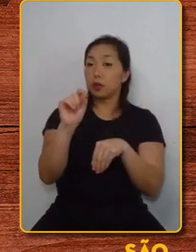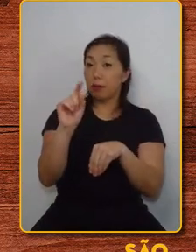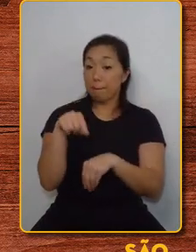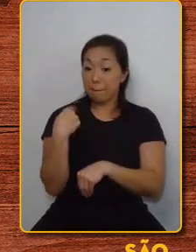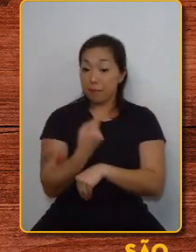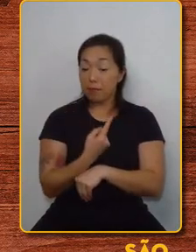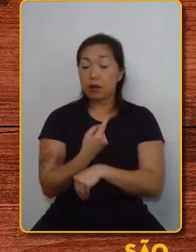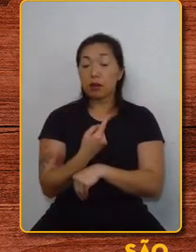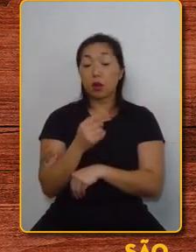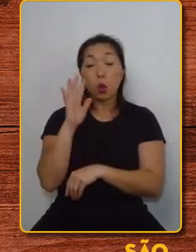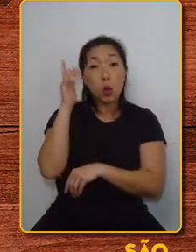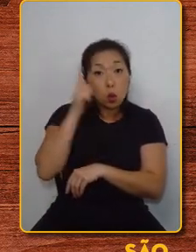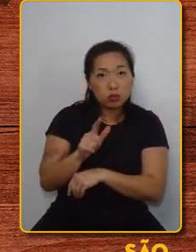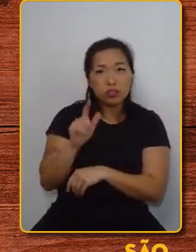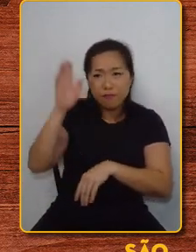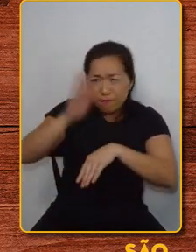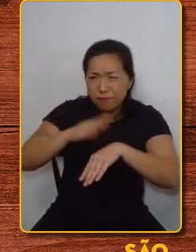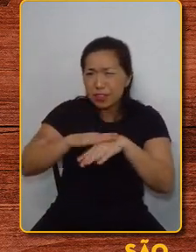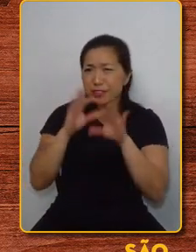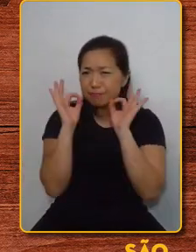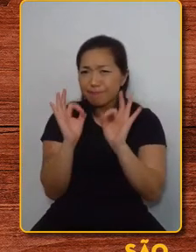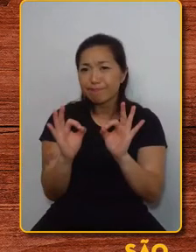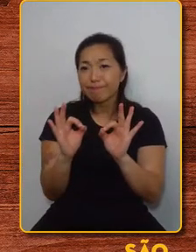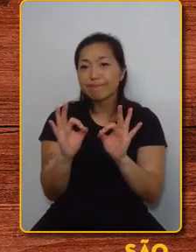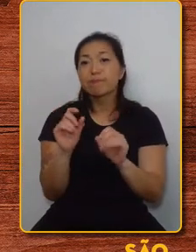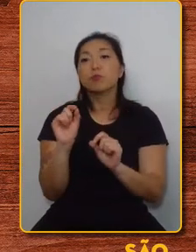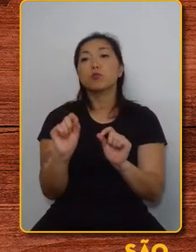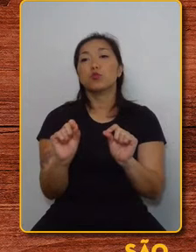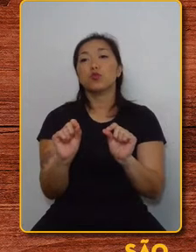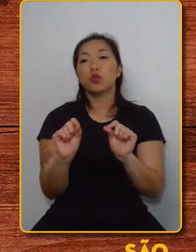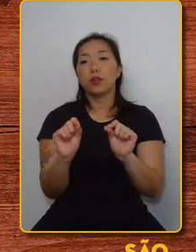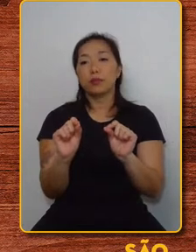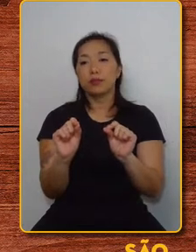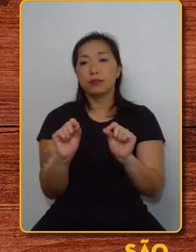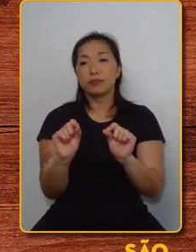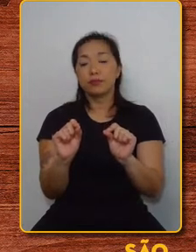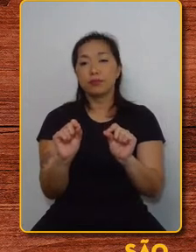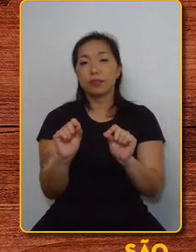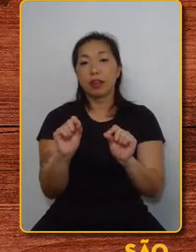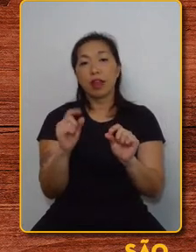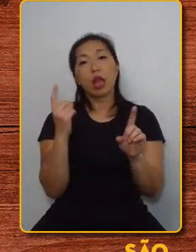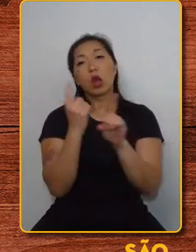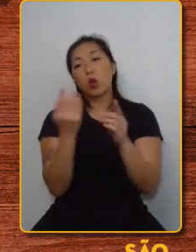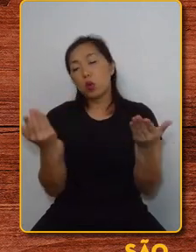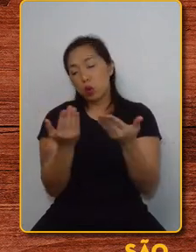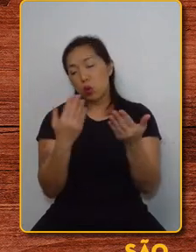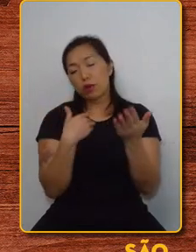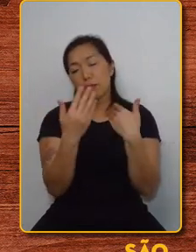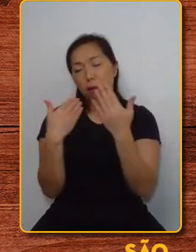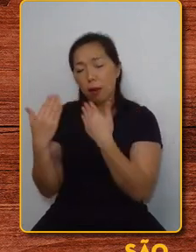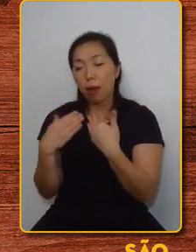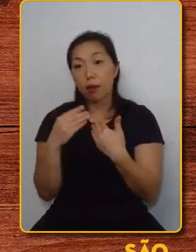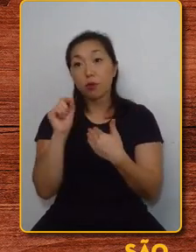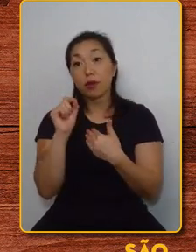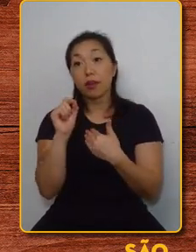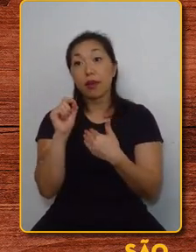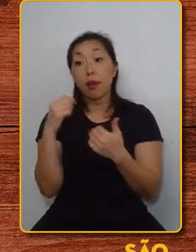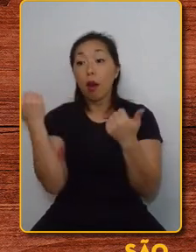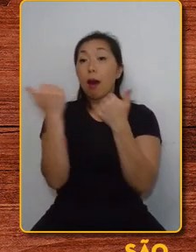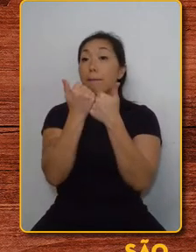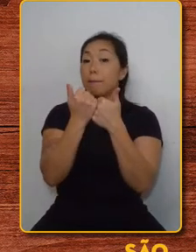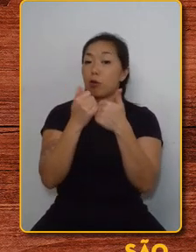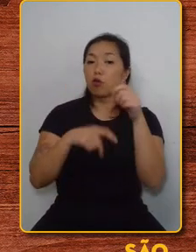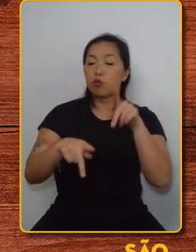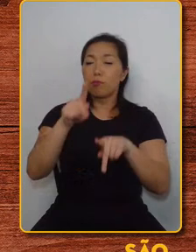ainda. E esse encontro como esse nos ajuda, que é o apoio popular da sociedade consumidora. Não há